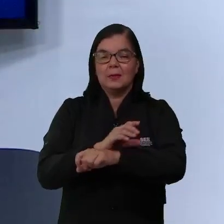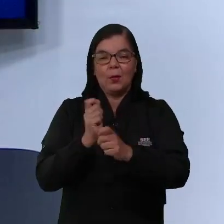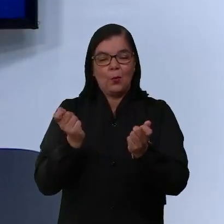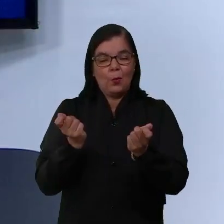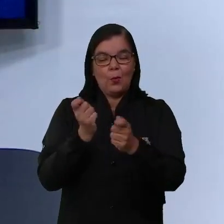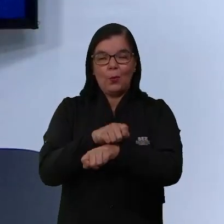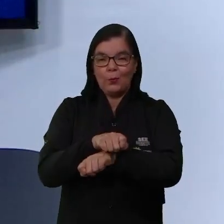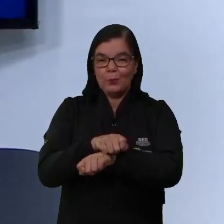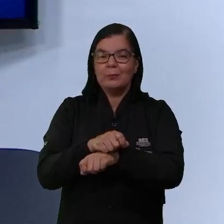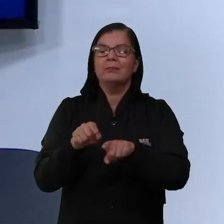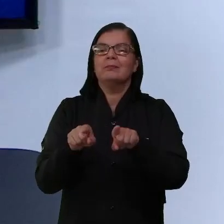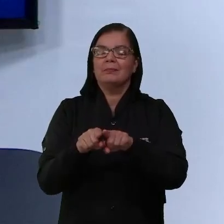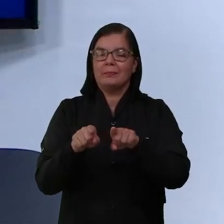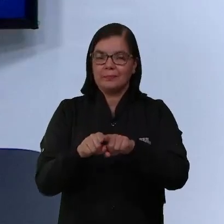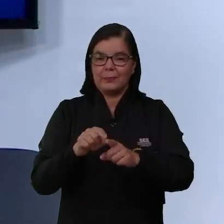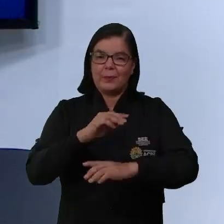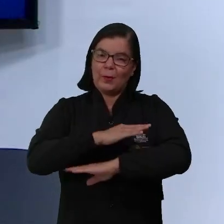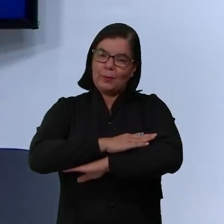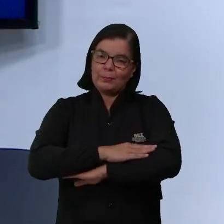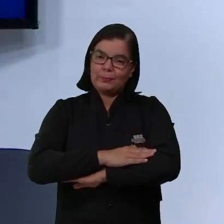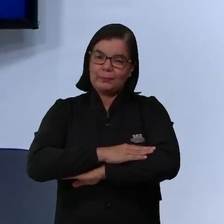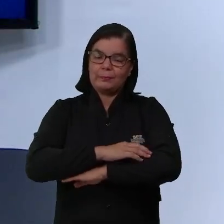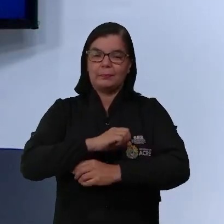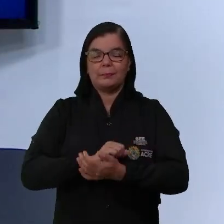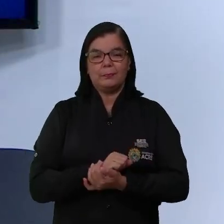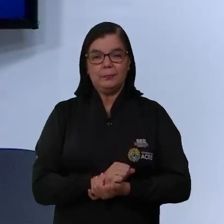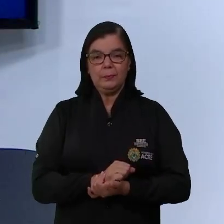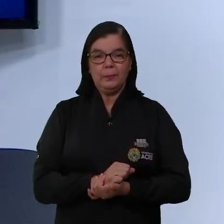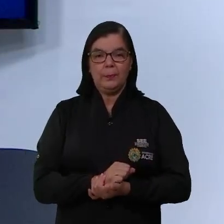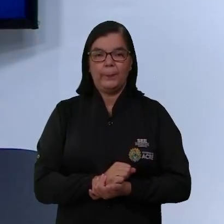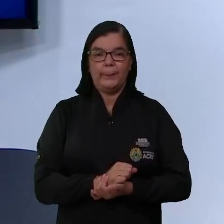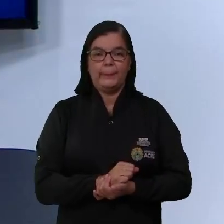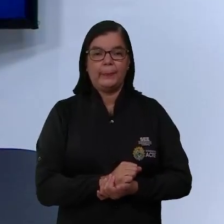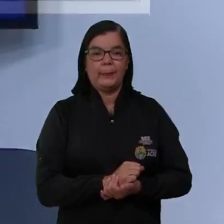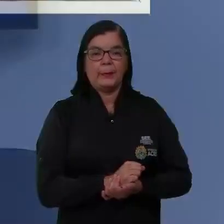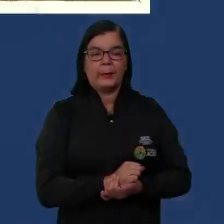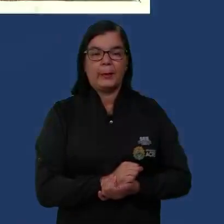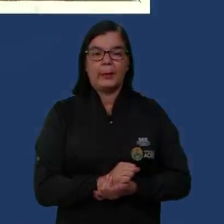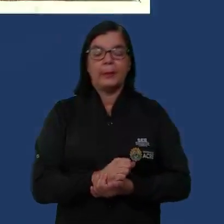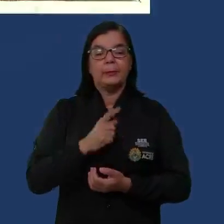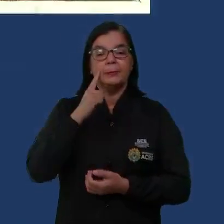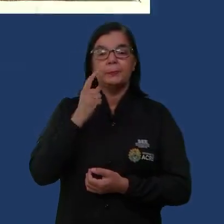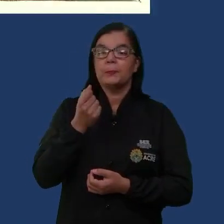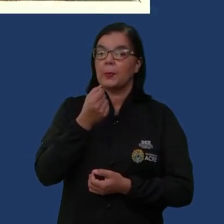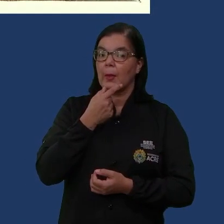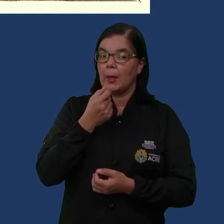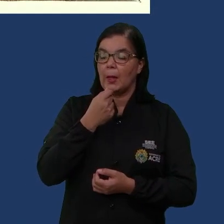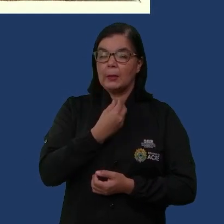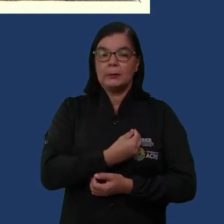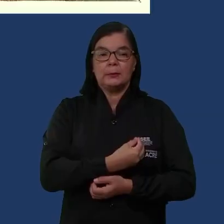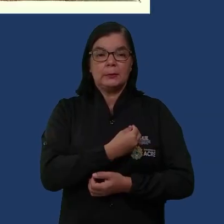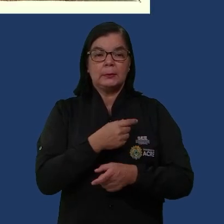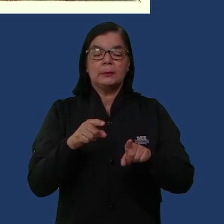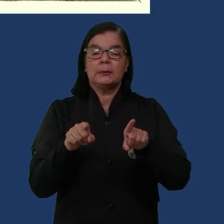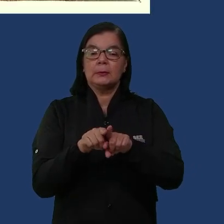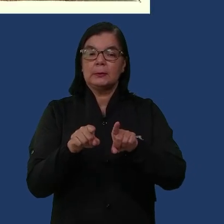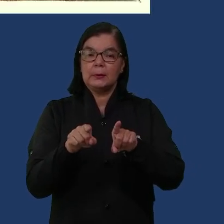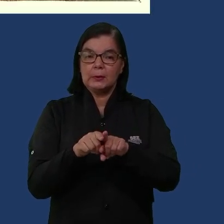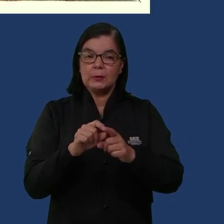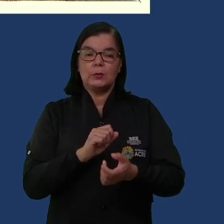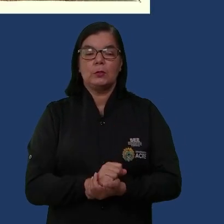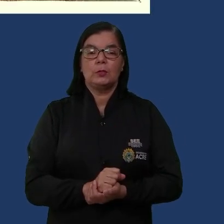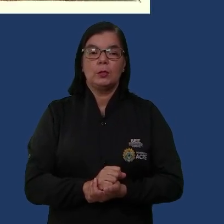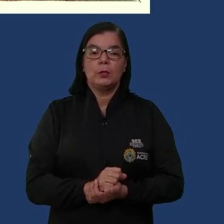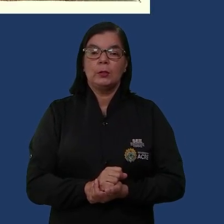versões, readaptações da Mona Lisa. Vamos seguindo então. A paródia, ela está presente também